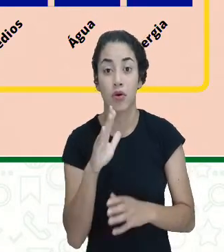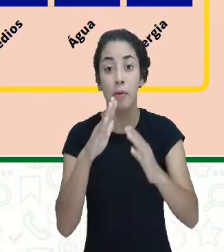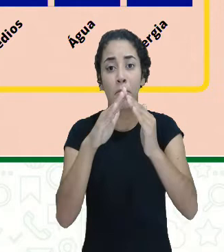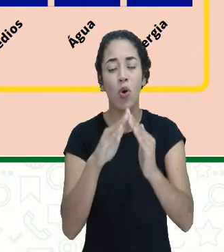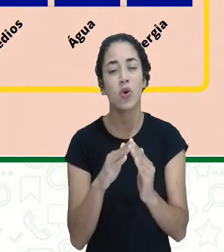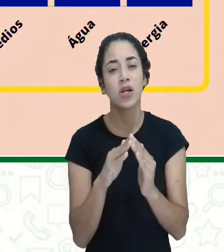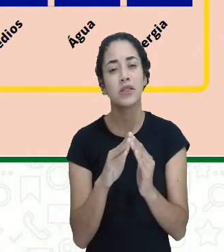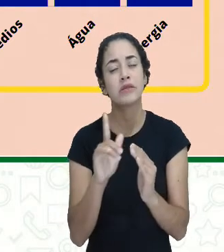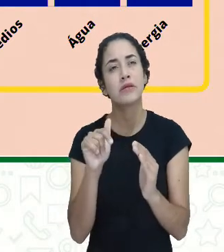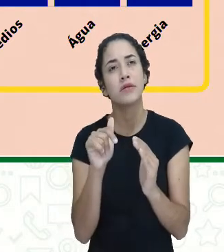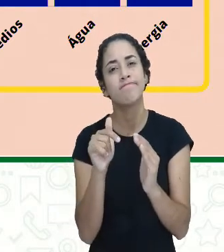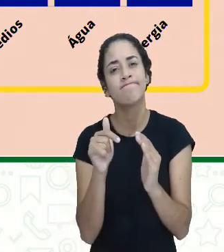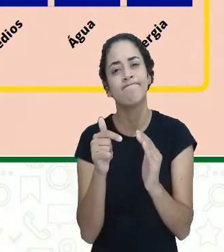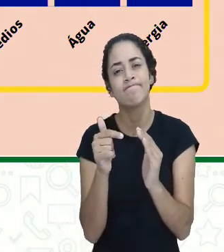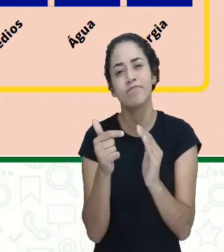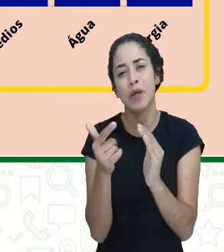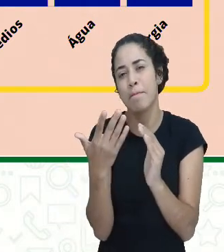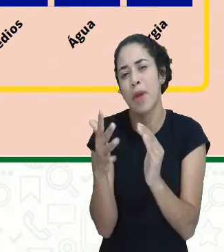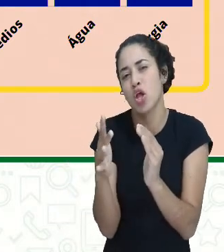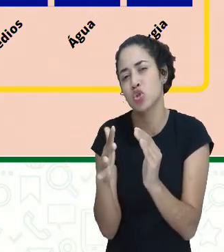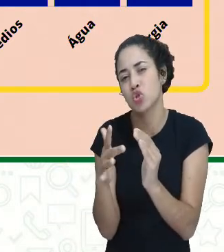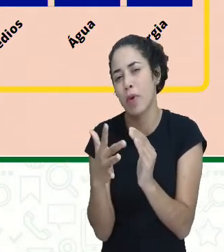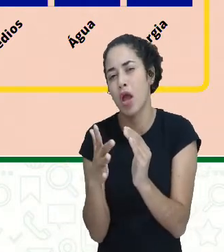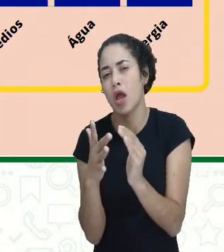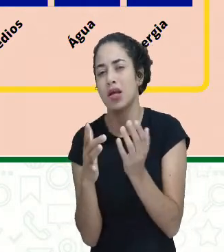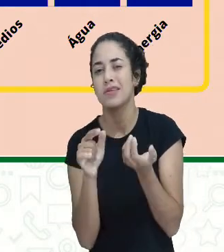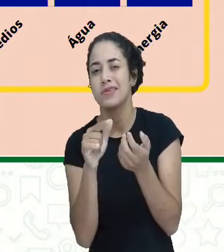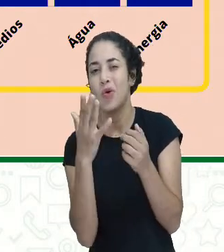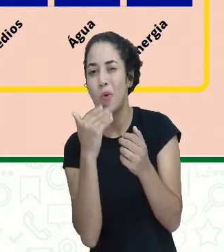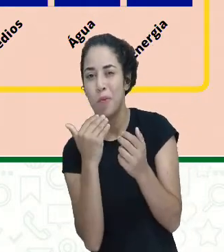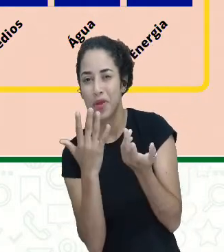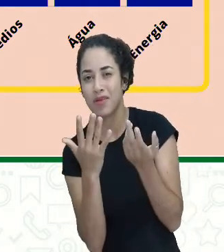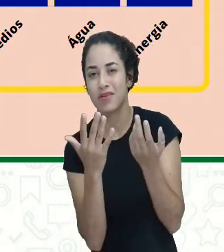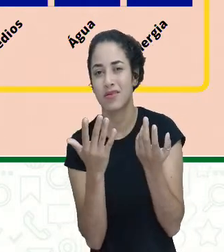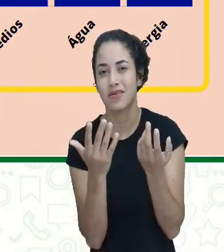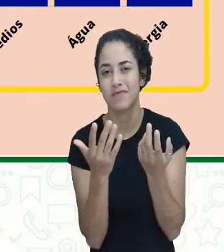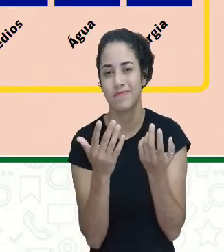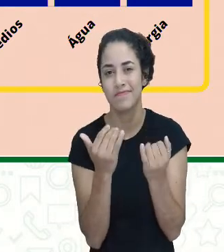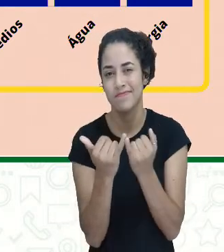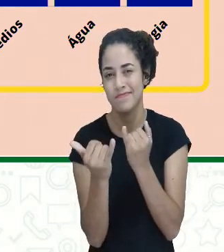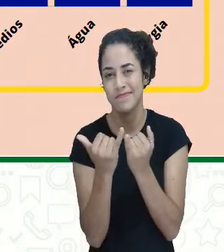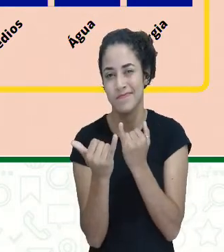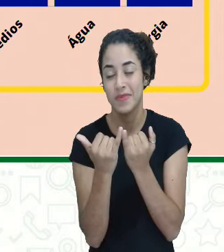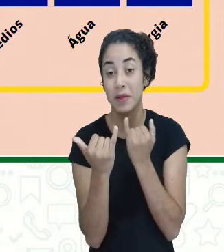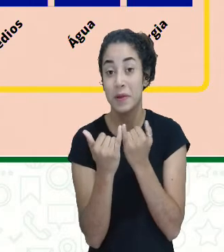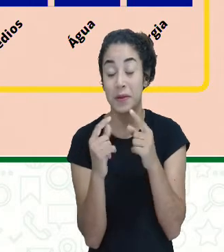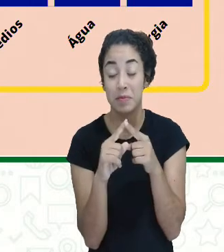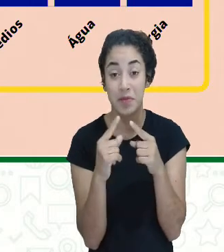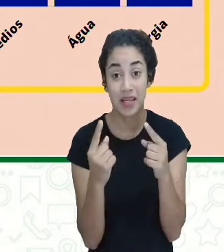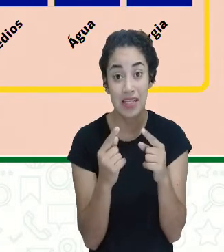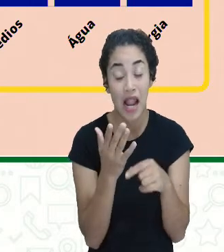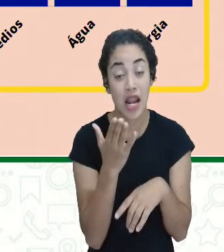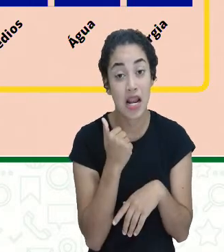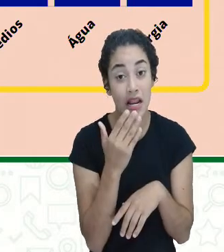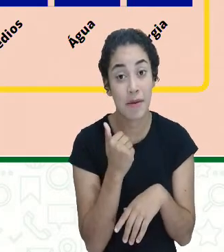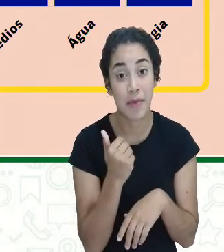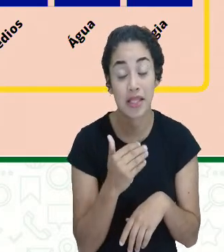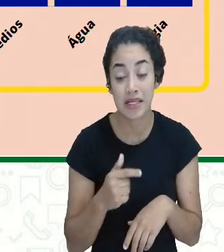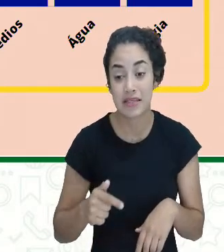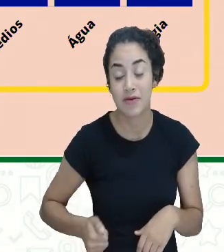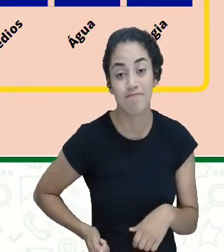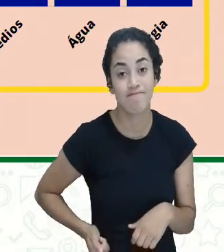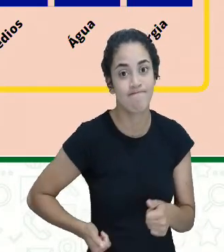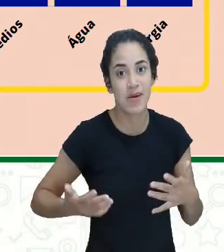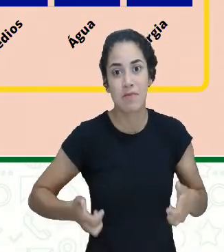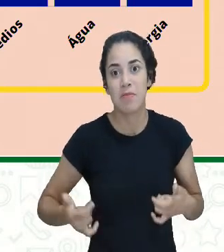ali próximo de alimentação, né? Mas alimentação supera. E a gente sabe que alimentação é o mais caro